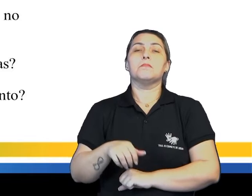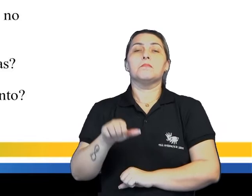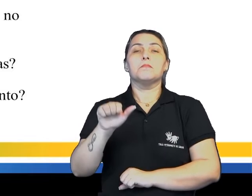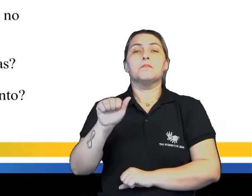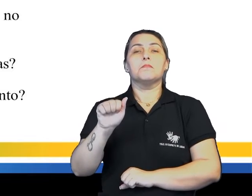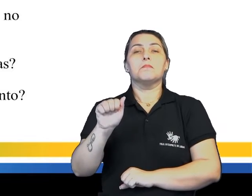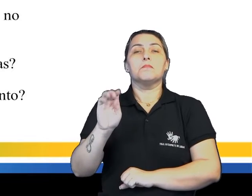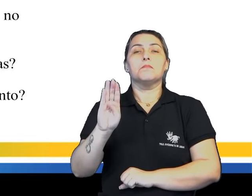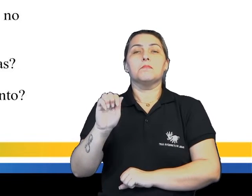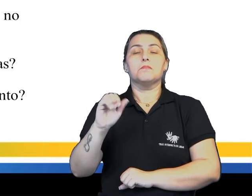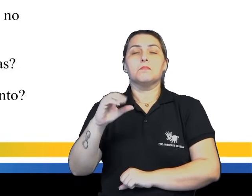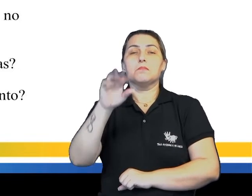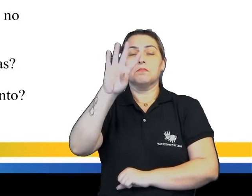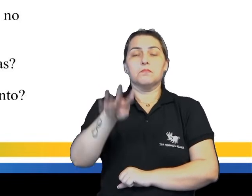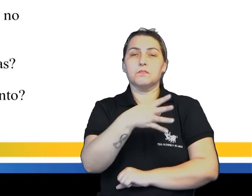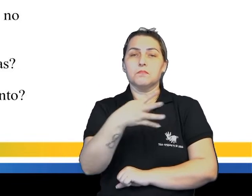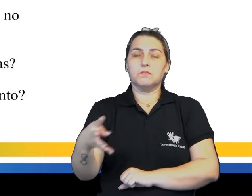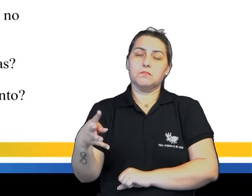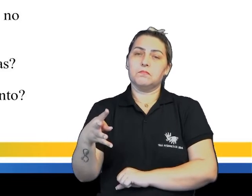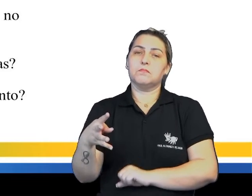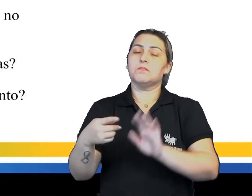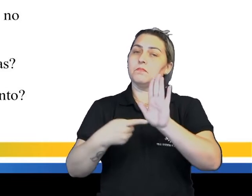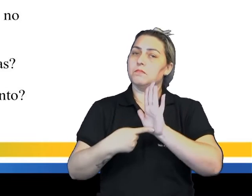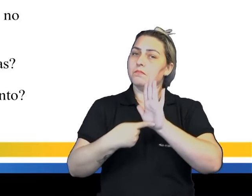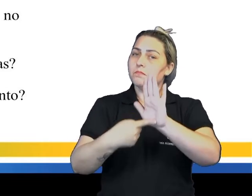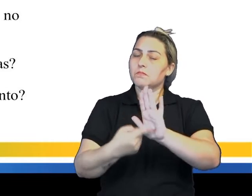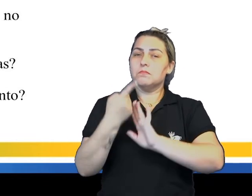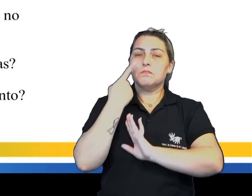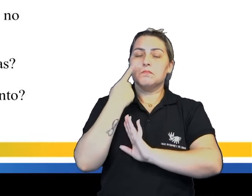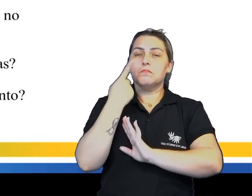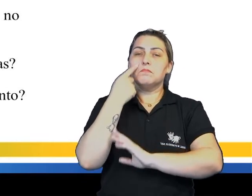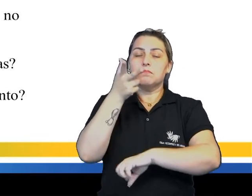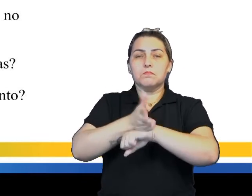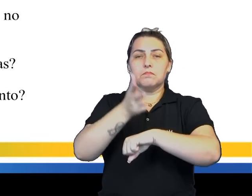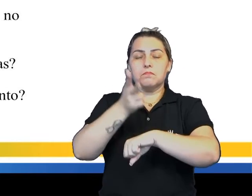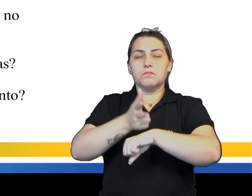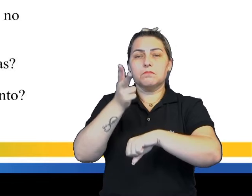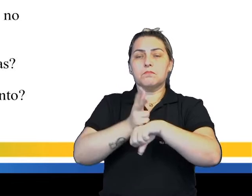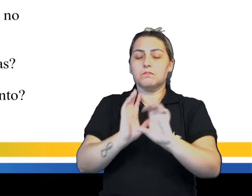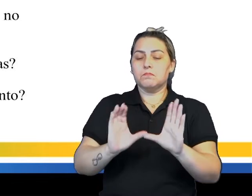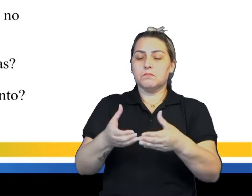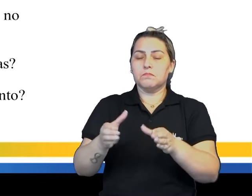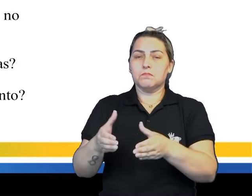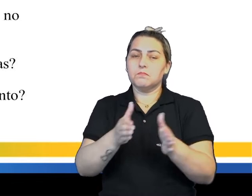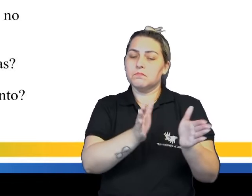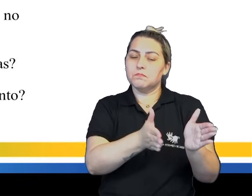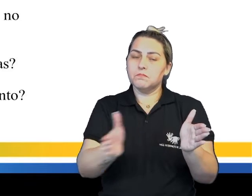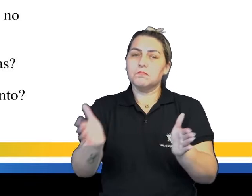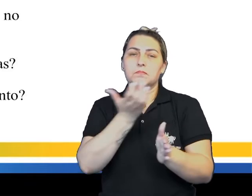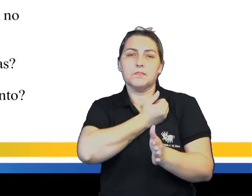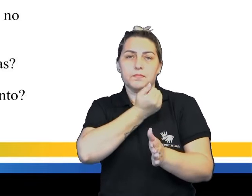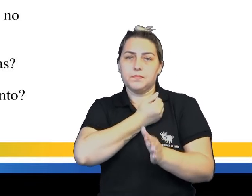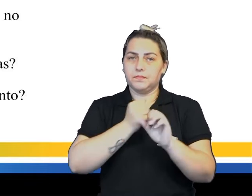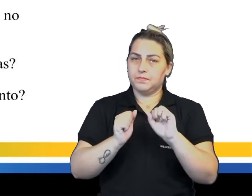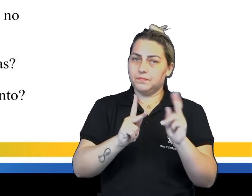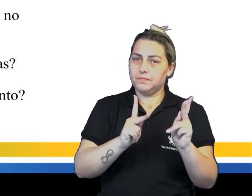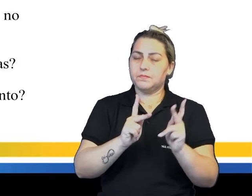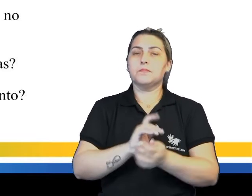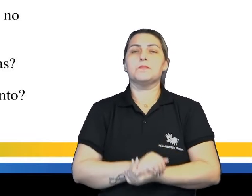ábaco é aquela tabelinha que a gente acabou de ver no nosso vídeo, com a classe e ordem dos algarismos, tá